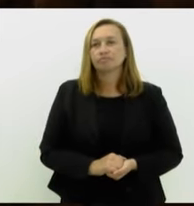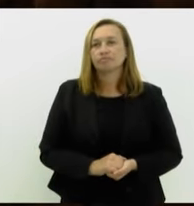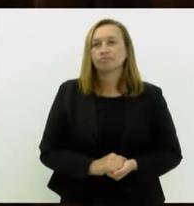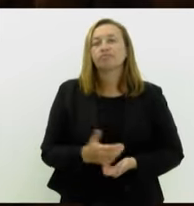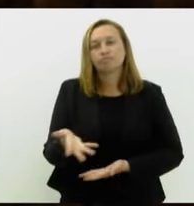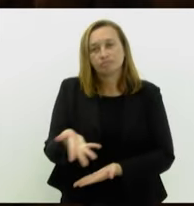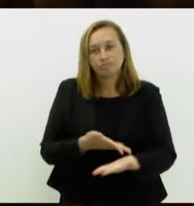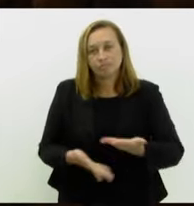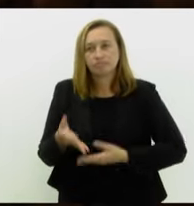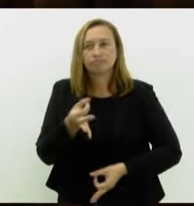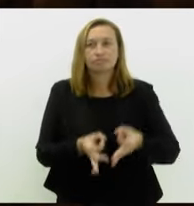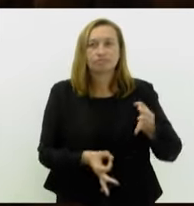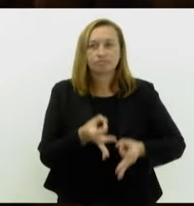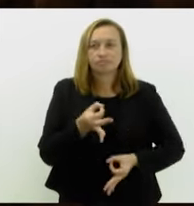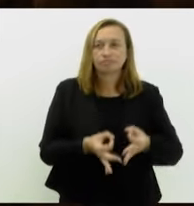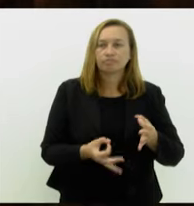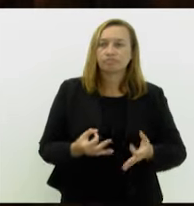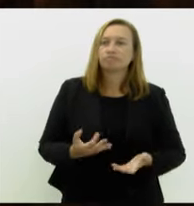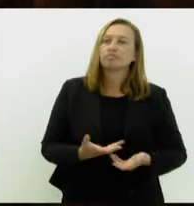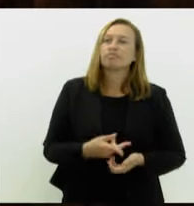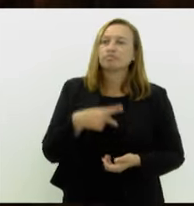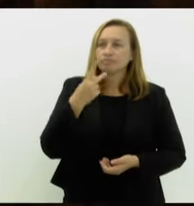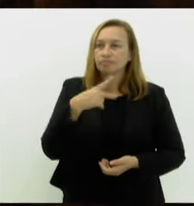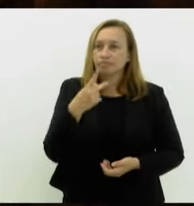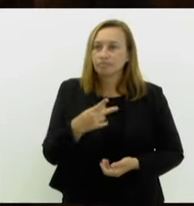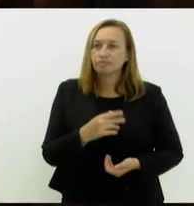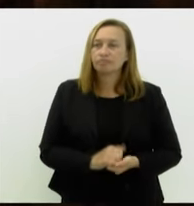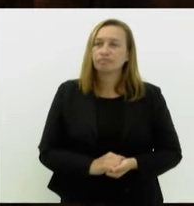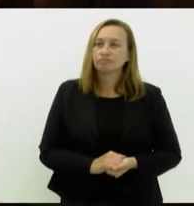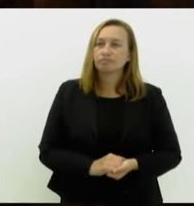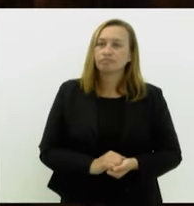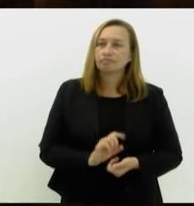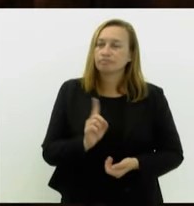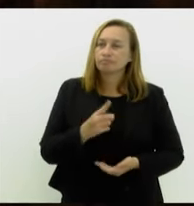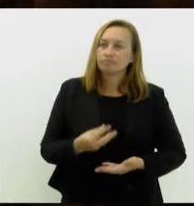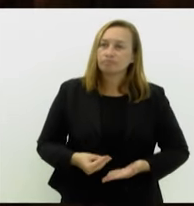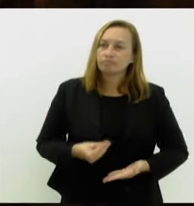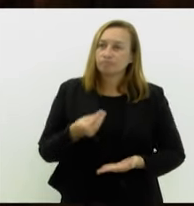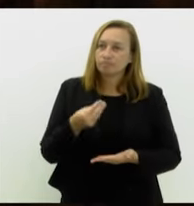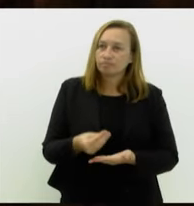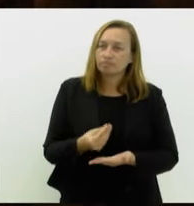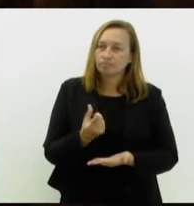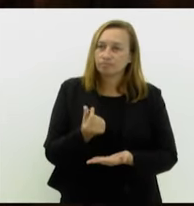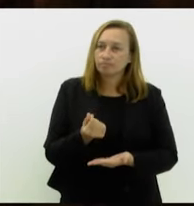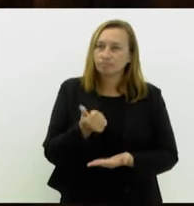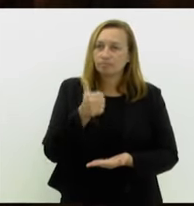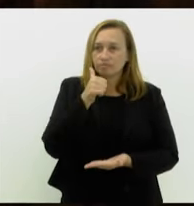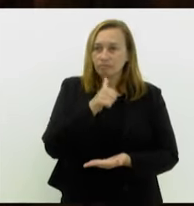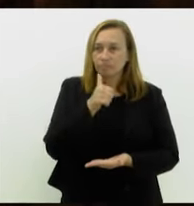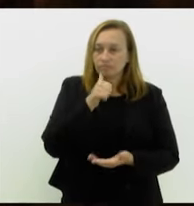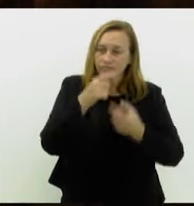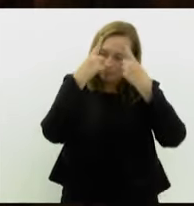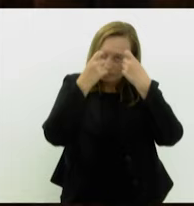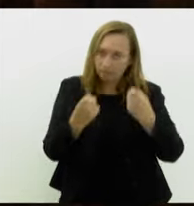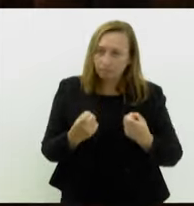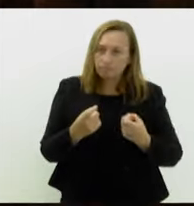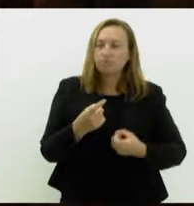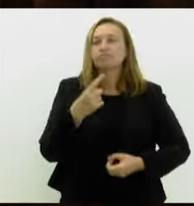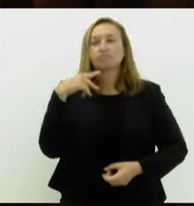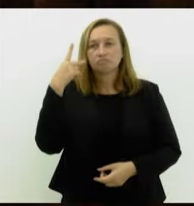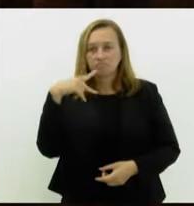partilha numa campanha é dizer que não entregar o dinheiro das mulheres é um ato de violência